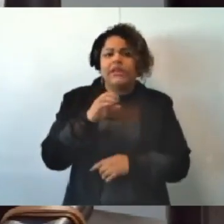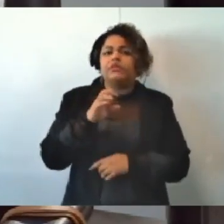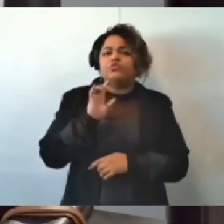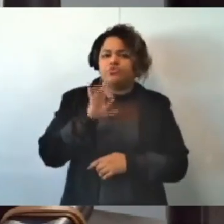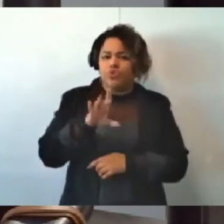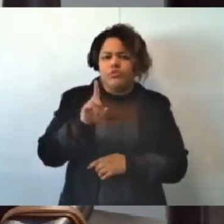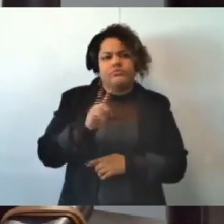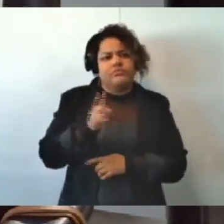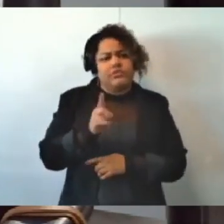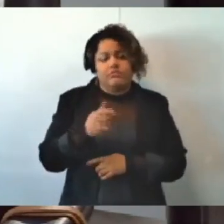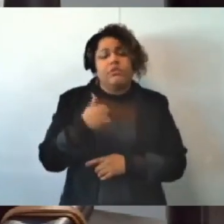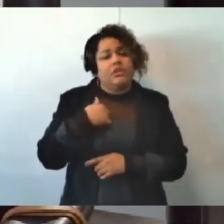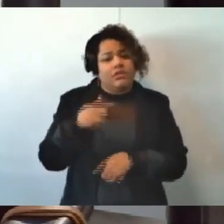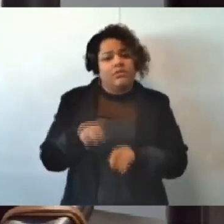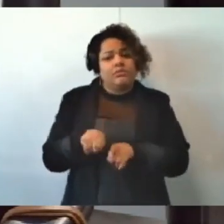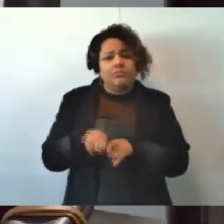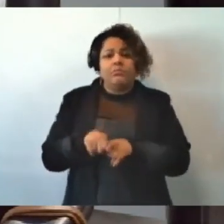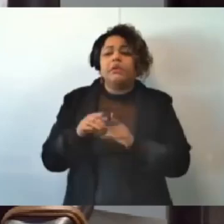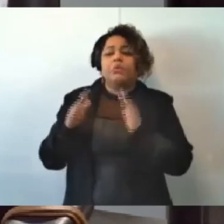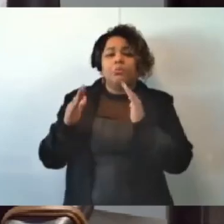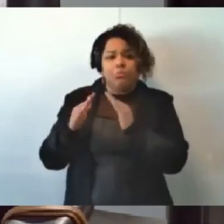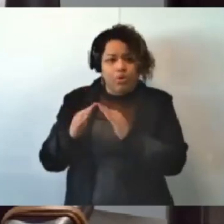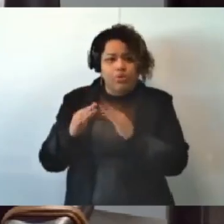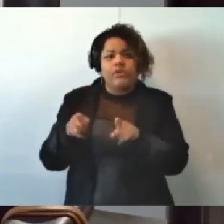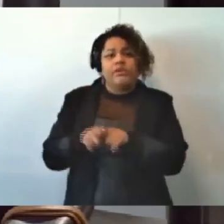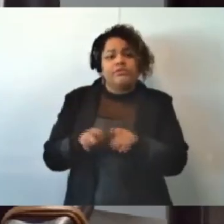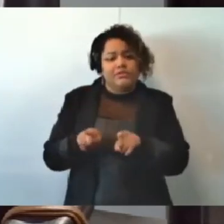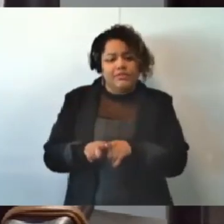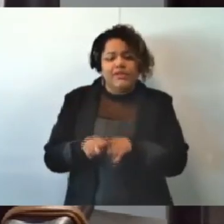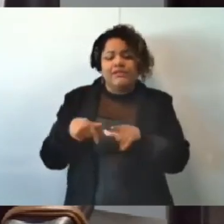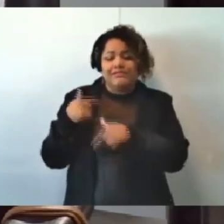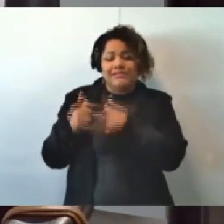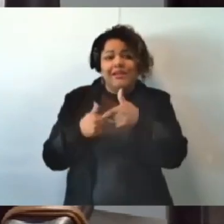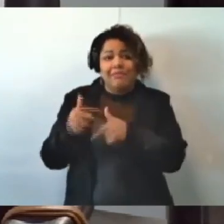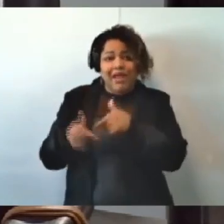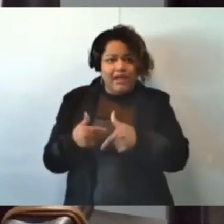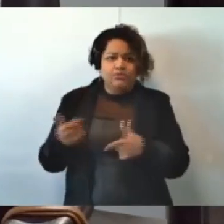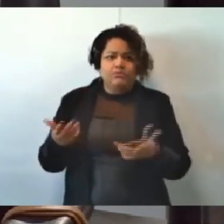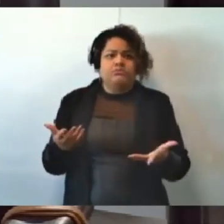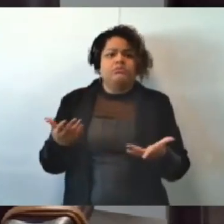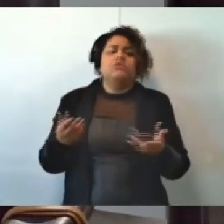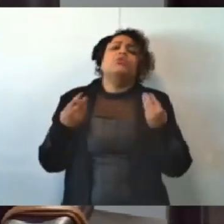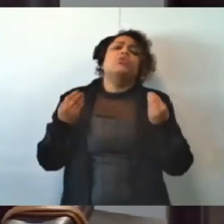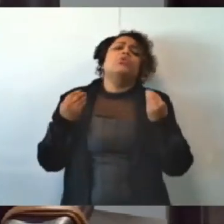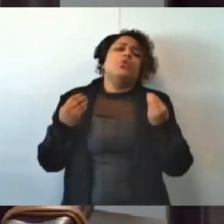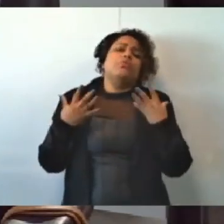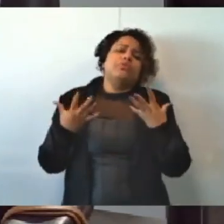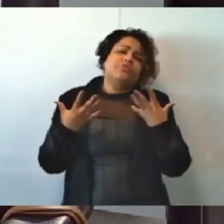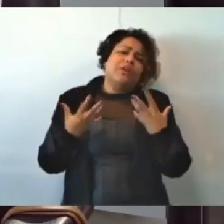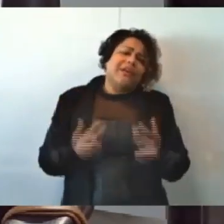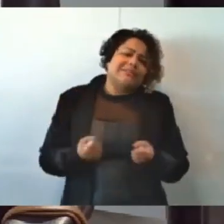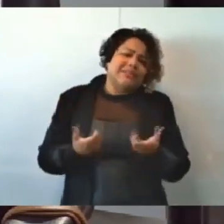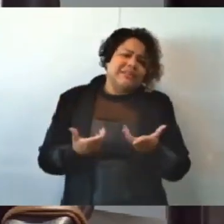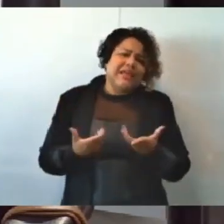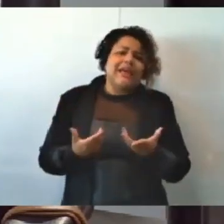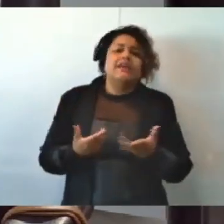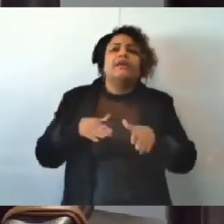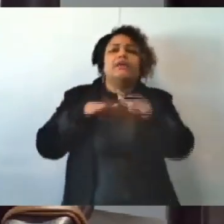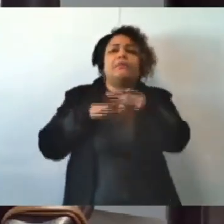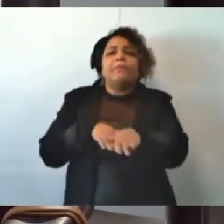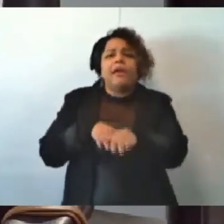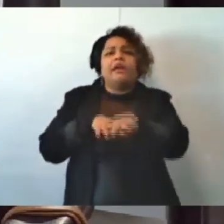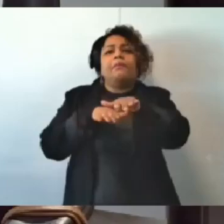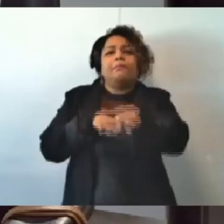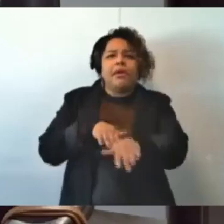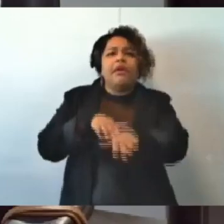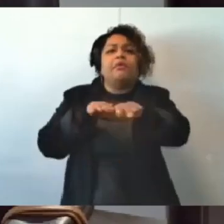moradora, mas venho aqui como trabalhadora também. Não dá para a gente aceitar ficar horas e mais horas dentro do trânsito. Eu, por exemplo, não ando de